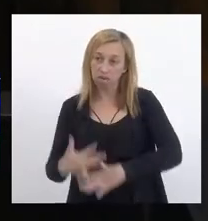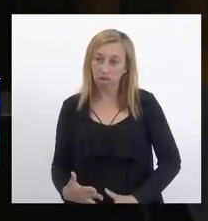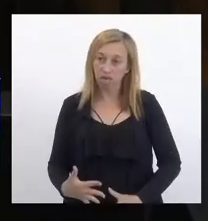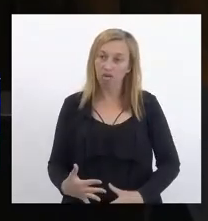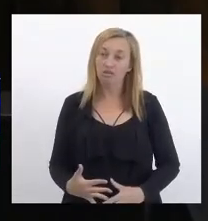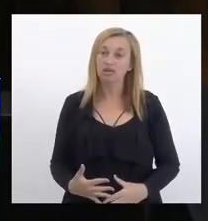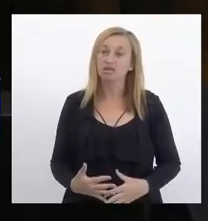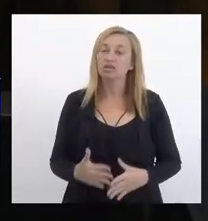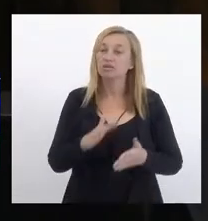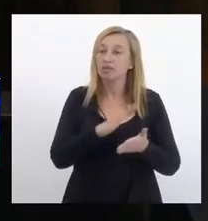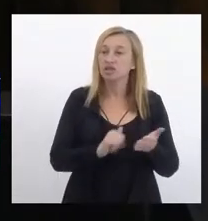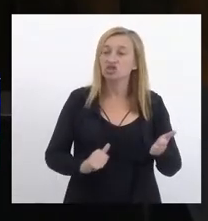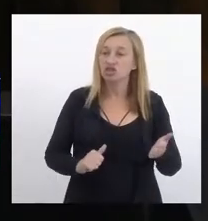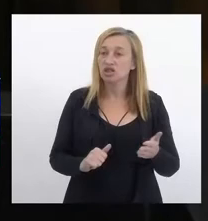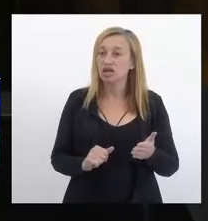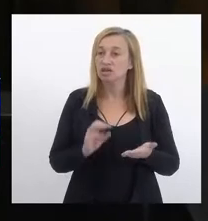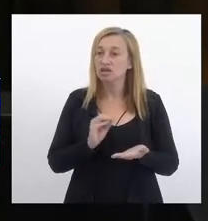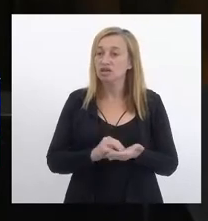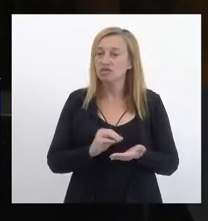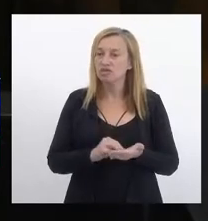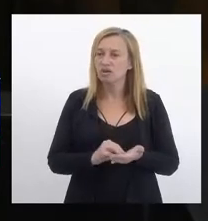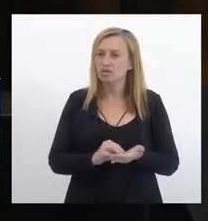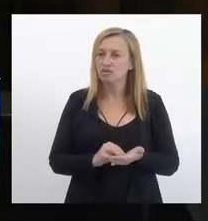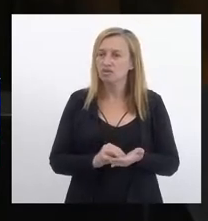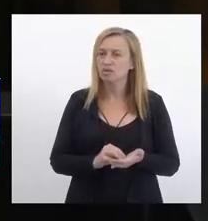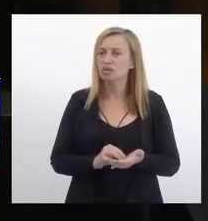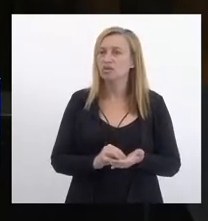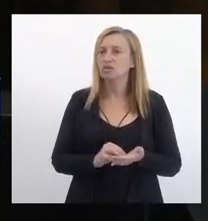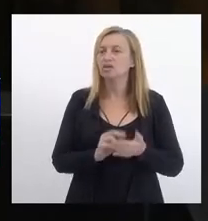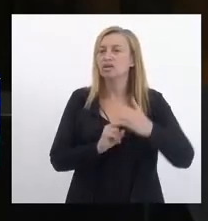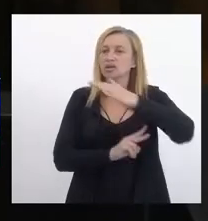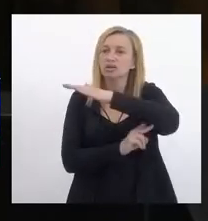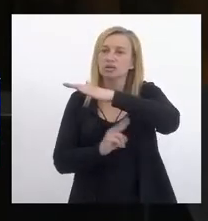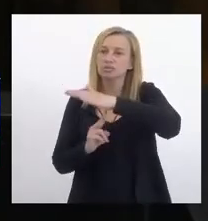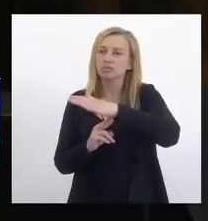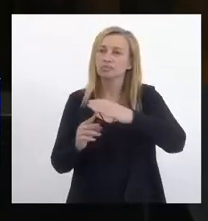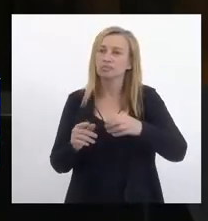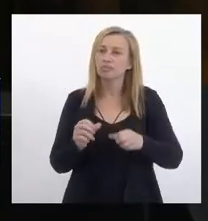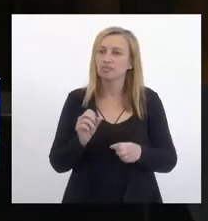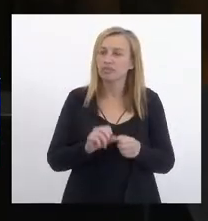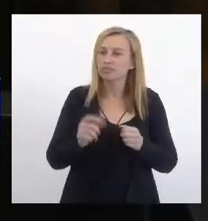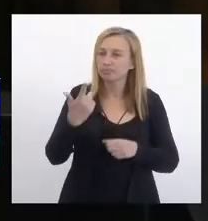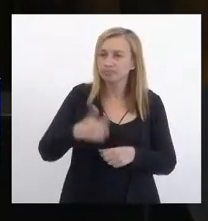desse restante da ponte e para fazer uma ponte